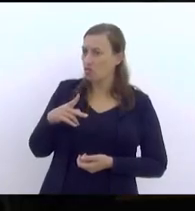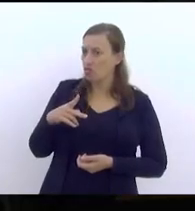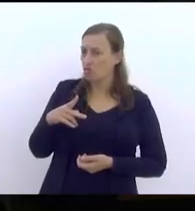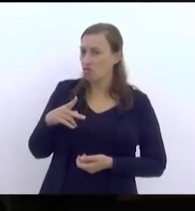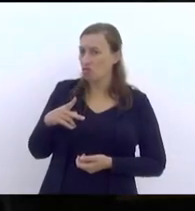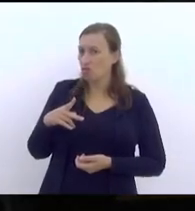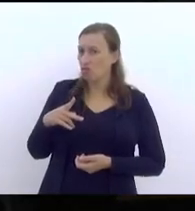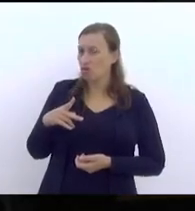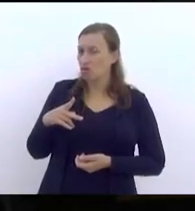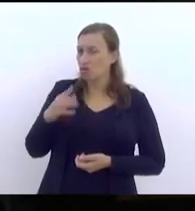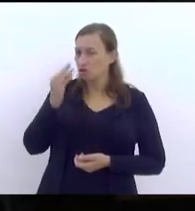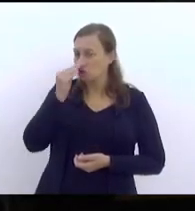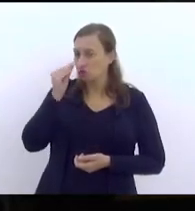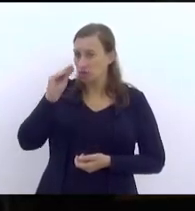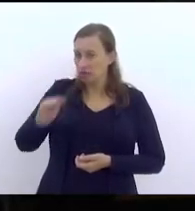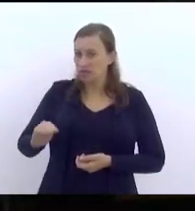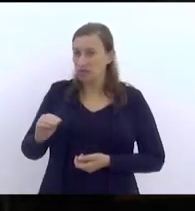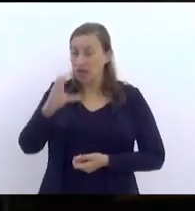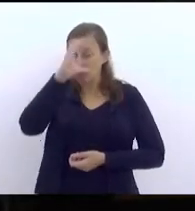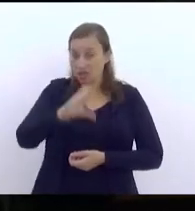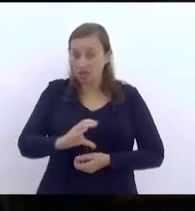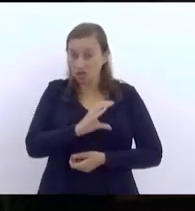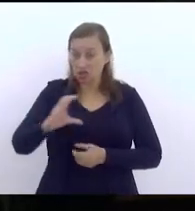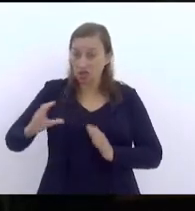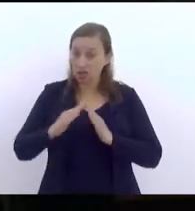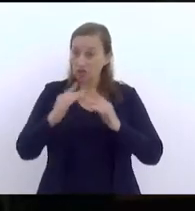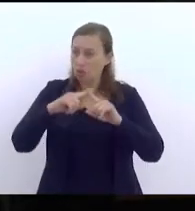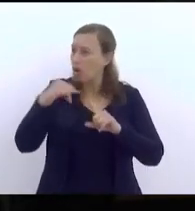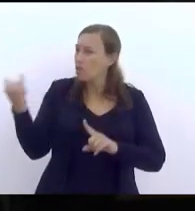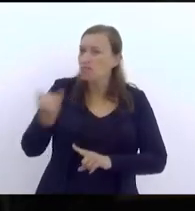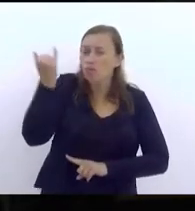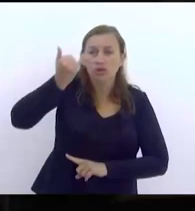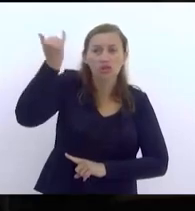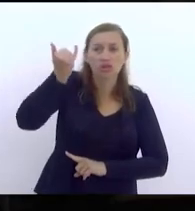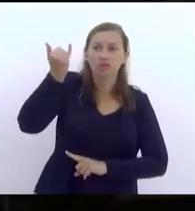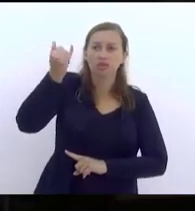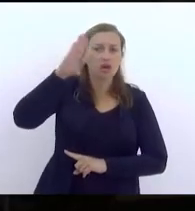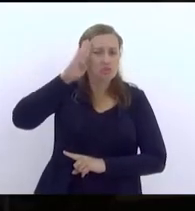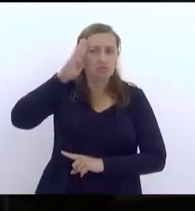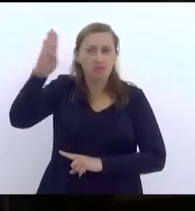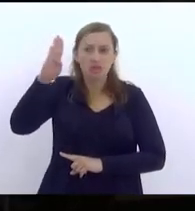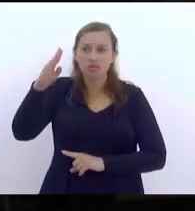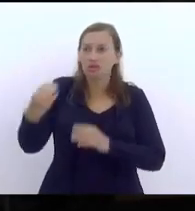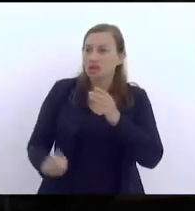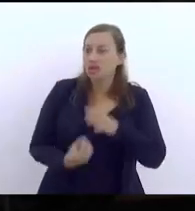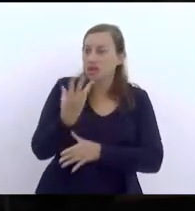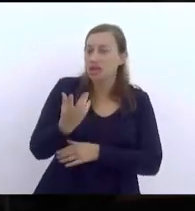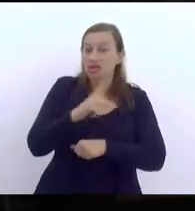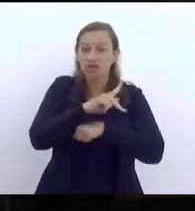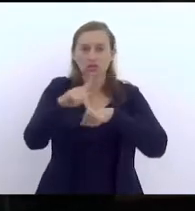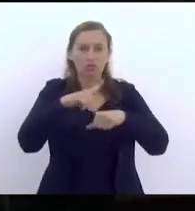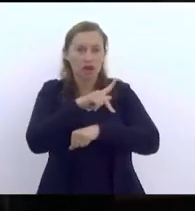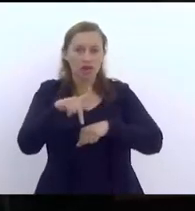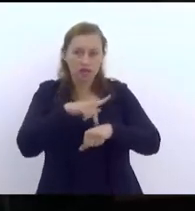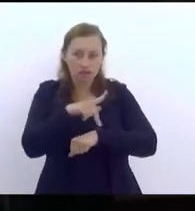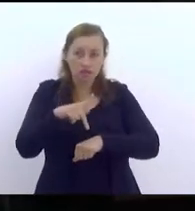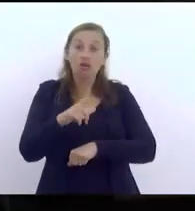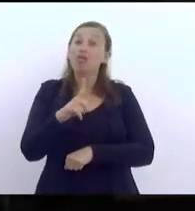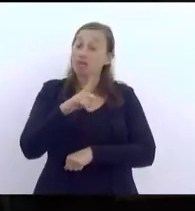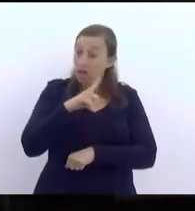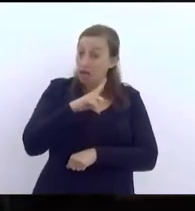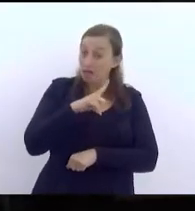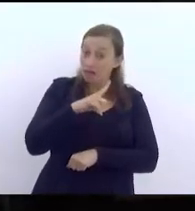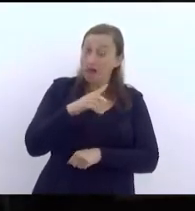Católica Apostólica Romana tem uma importância vital na construção desse país. Teve,